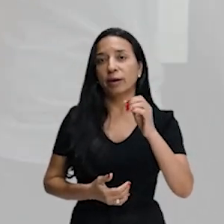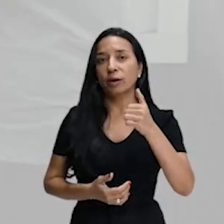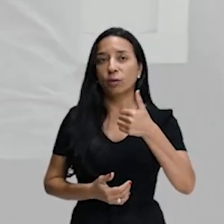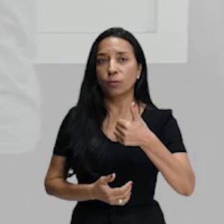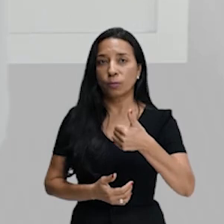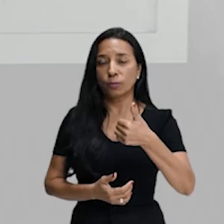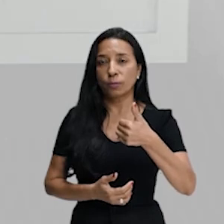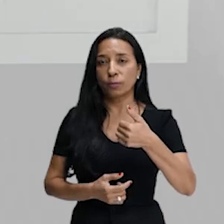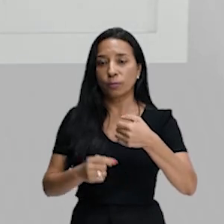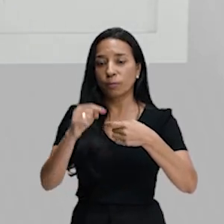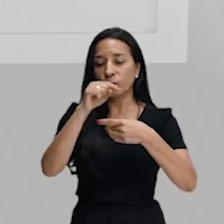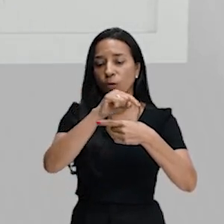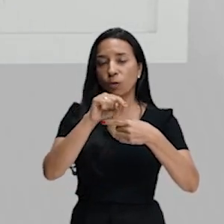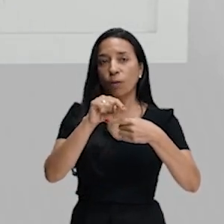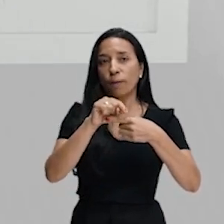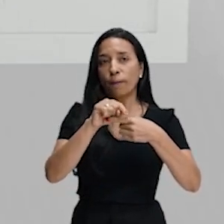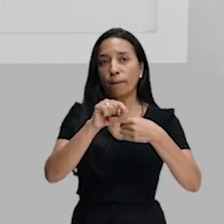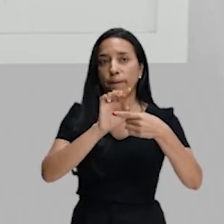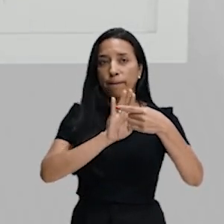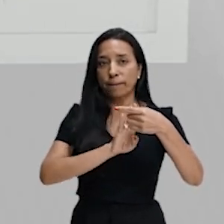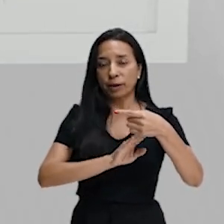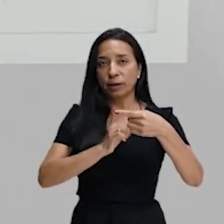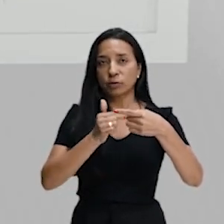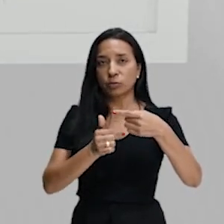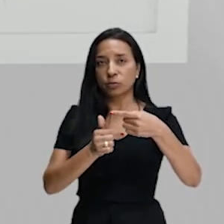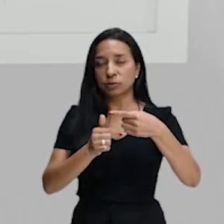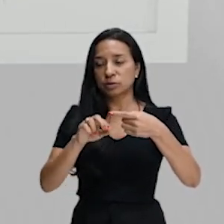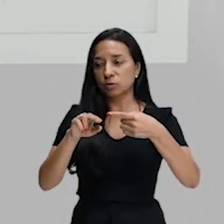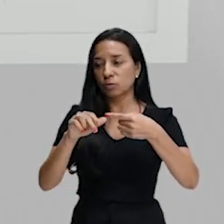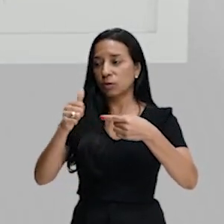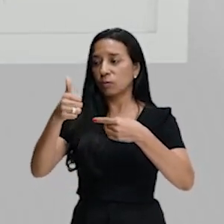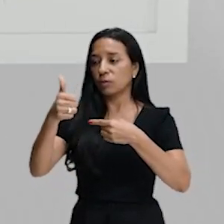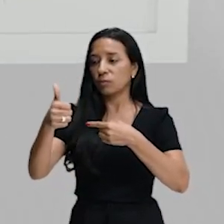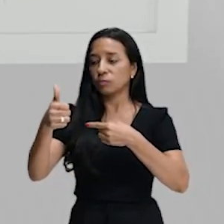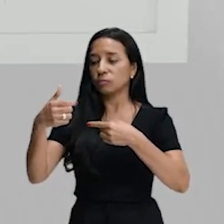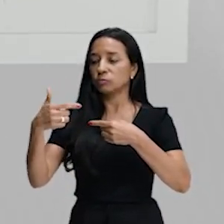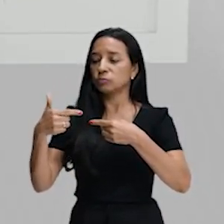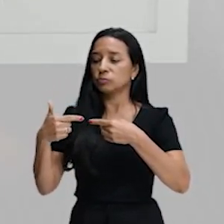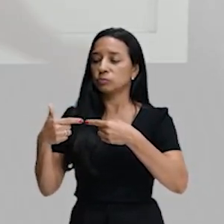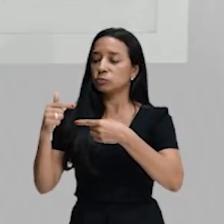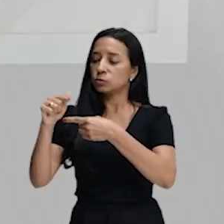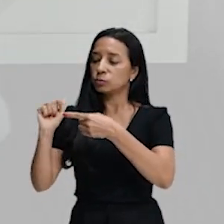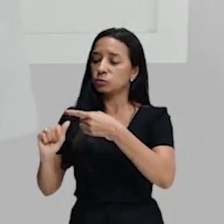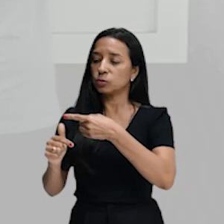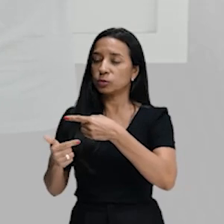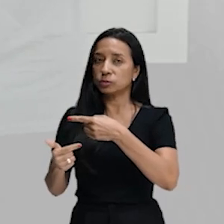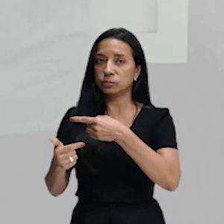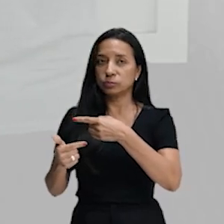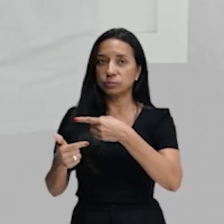1 sobre 2, vezes o I1. I1 é 2 amperes.